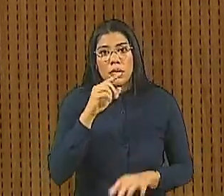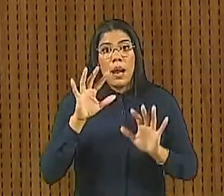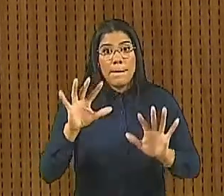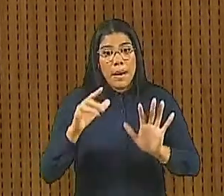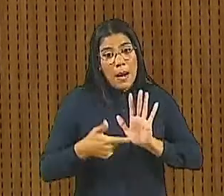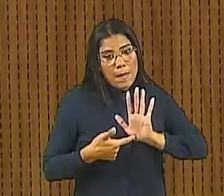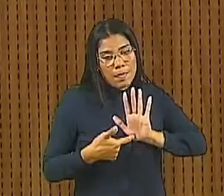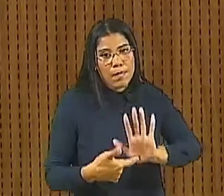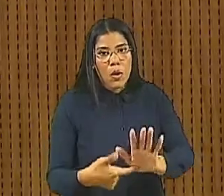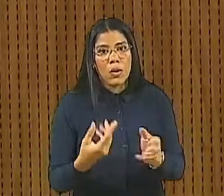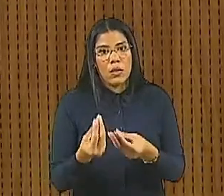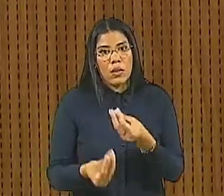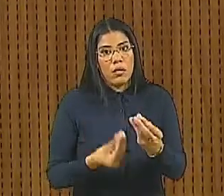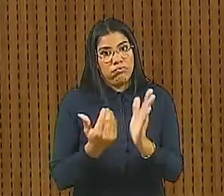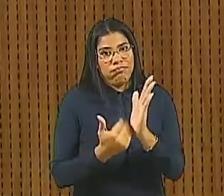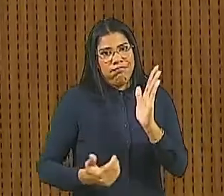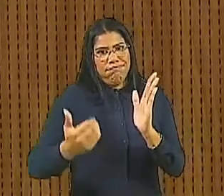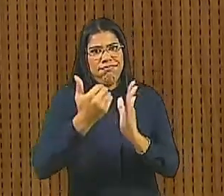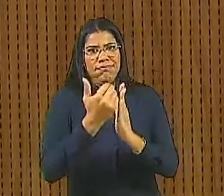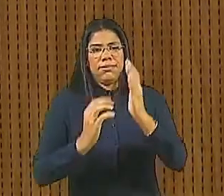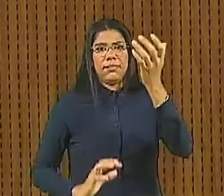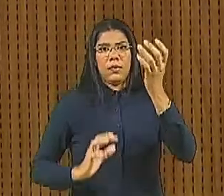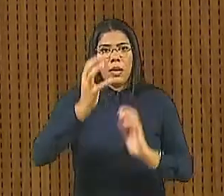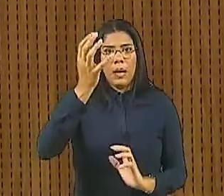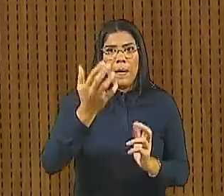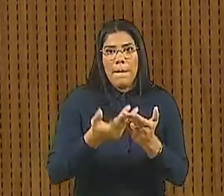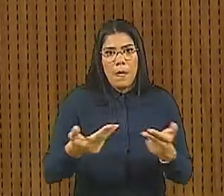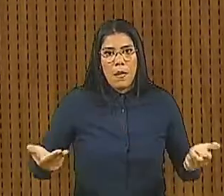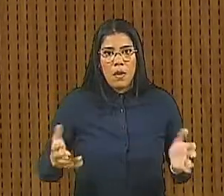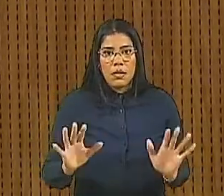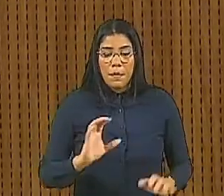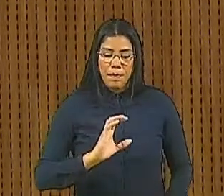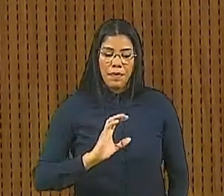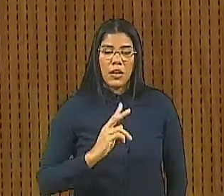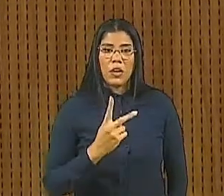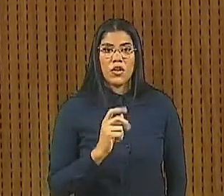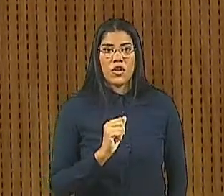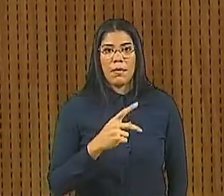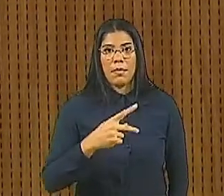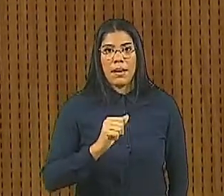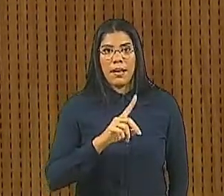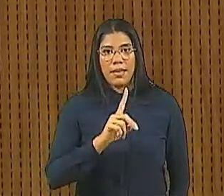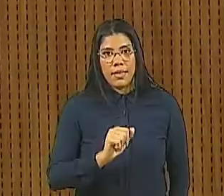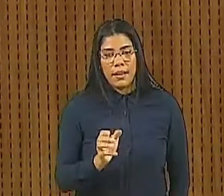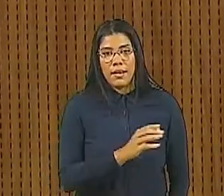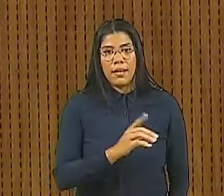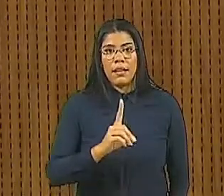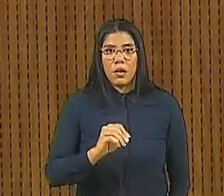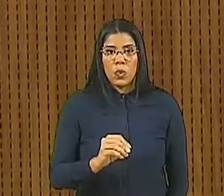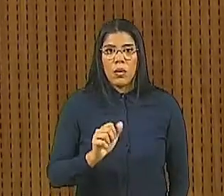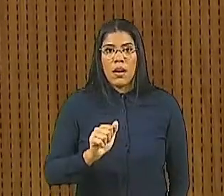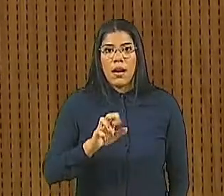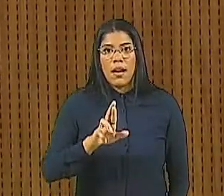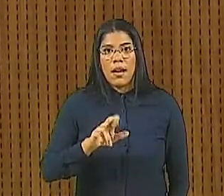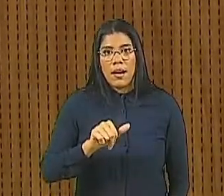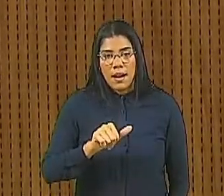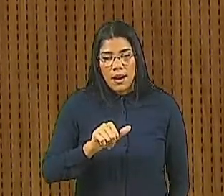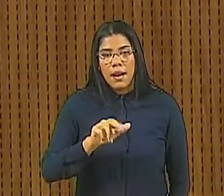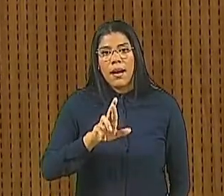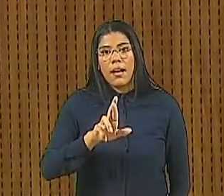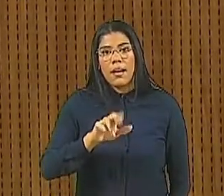responde. A Chapada do Araripe, que, repito, já na década de 40 era sabidamente um bioma